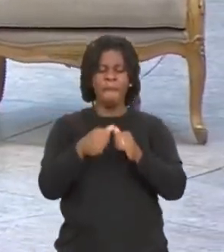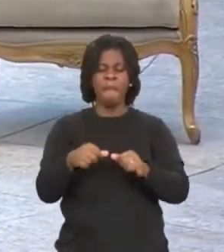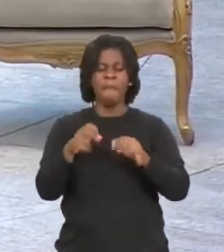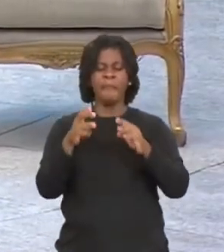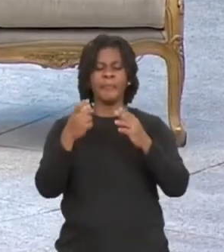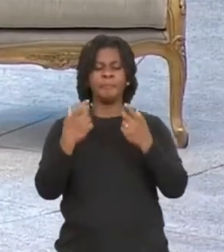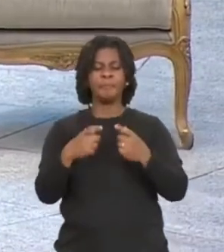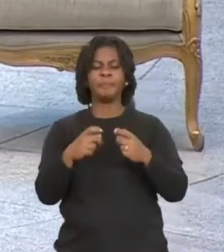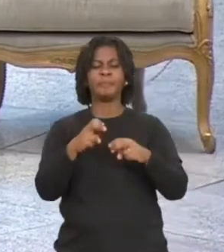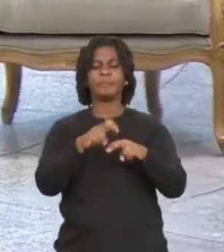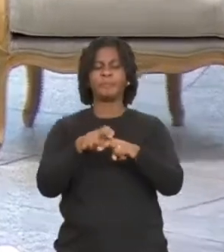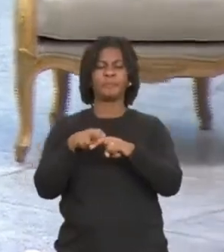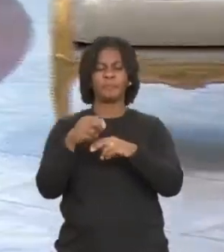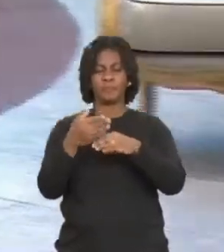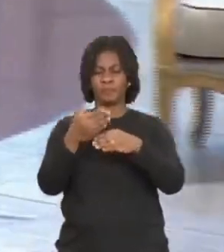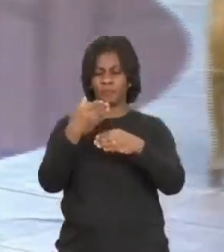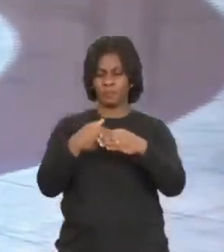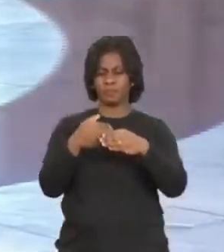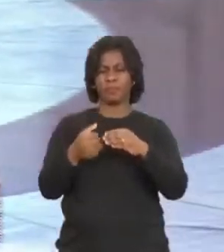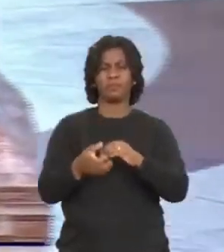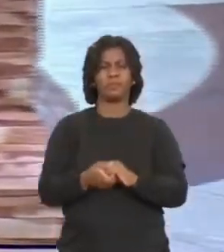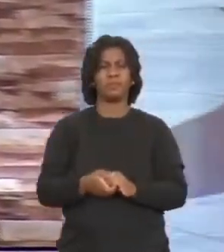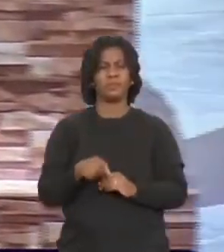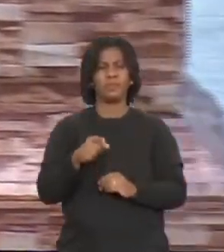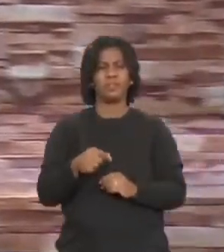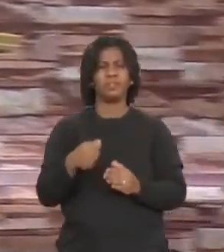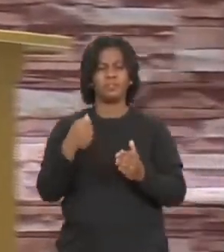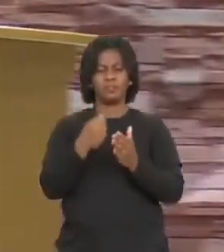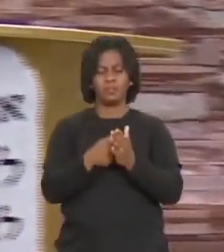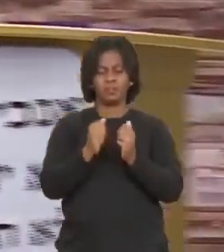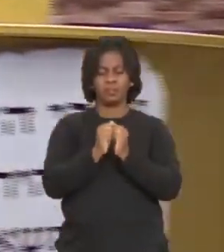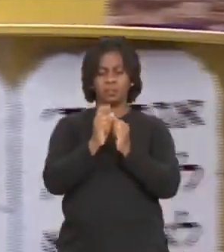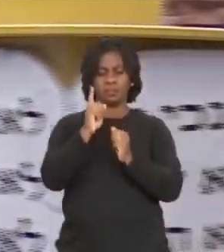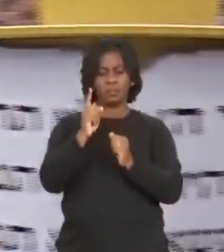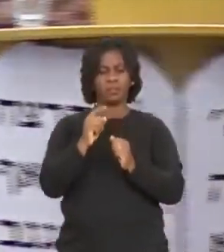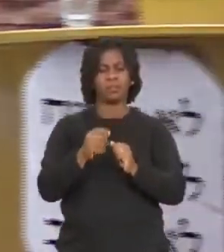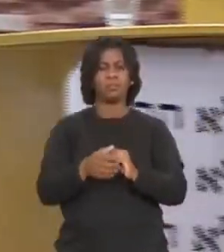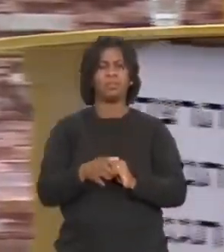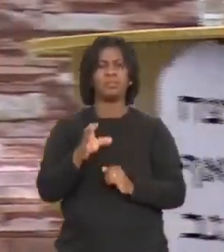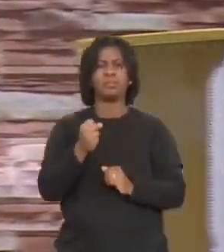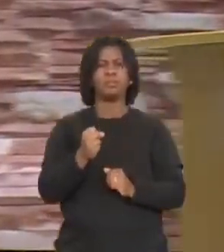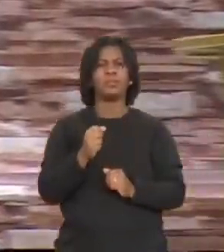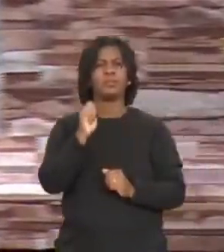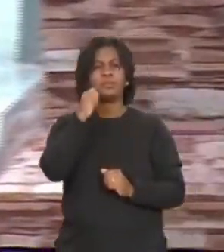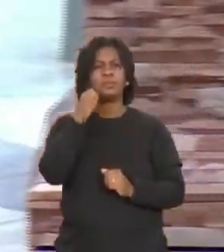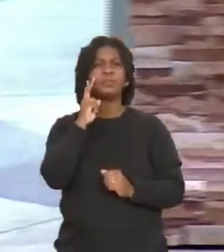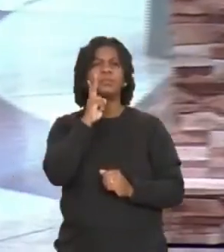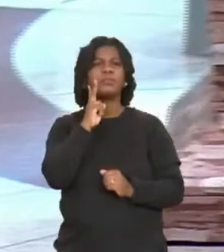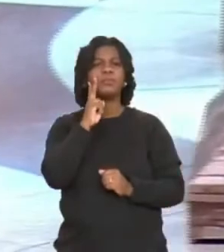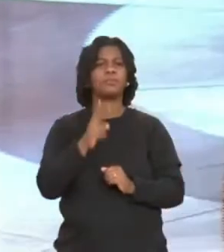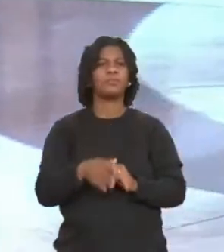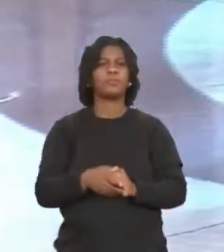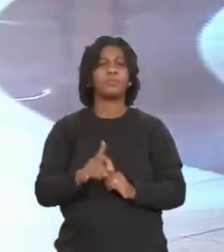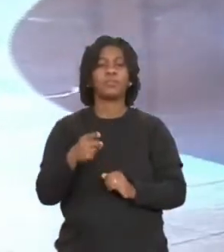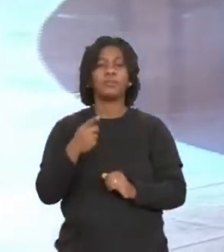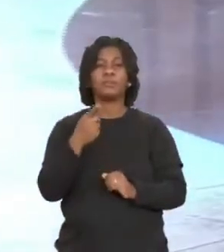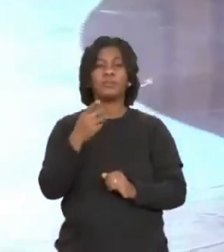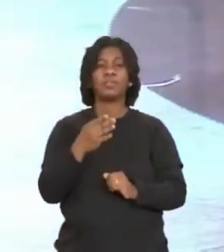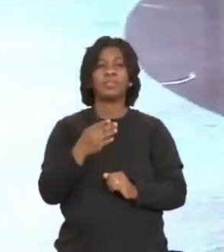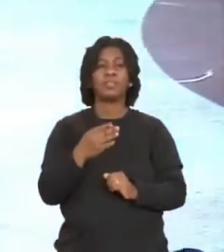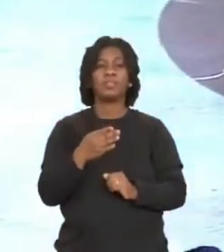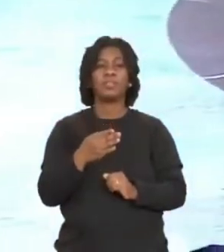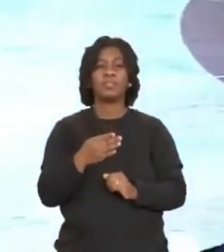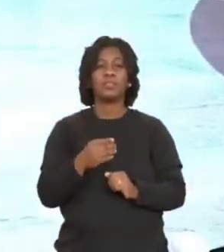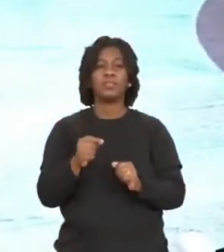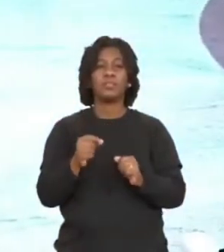Deus, você vai subir no altar, vai pegar a Santa Ceia. Depois que você sacrificar, olha aqui para mim, por favor. Você pega a Santa